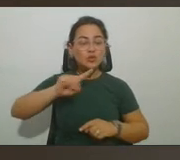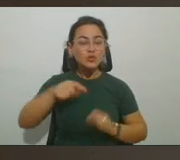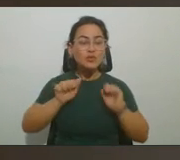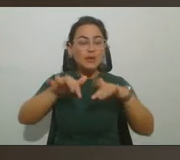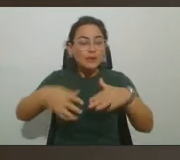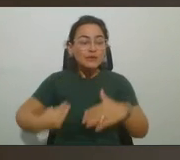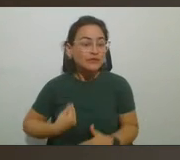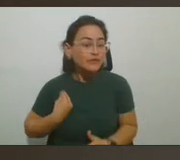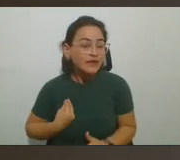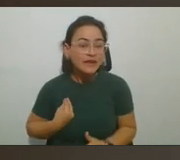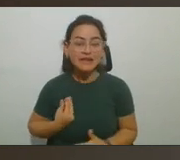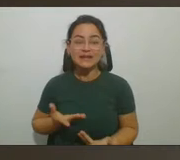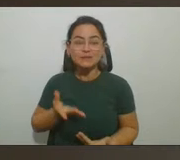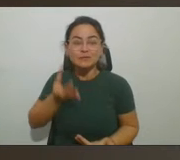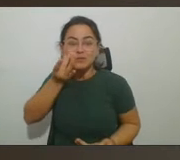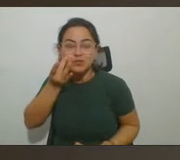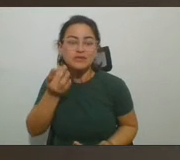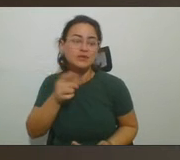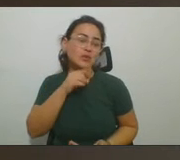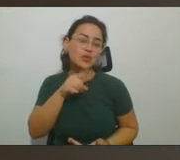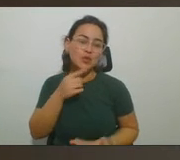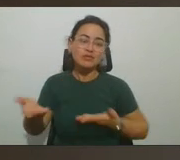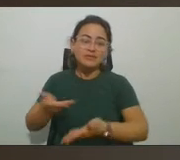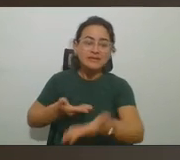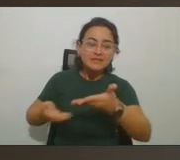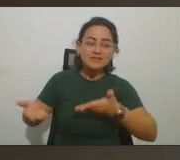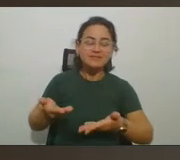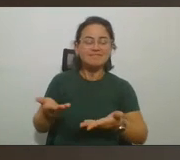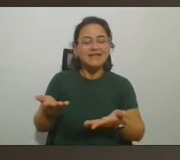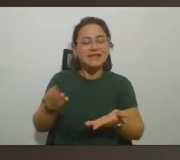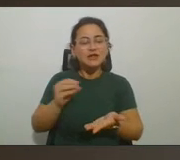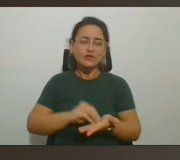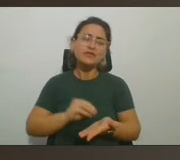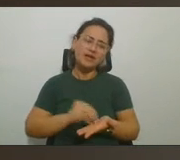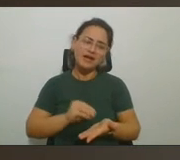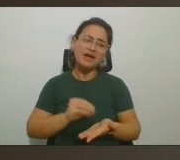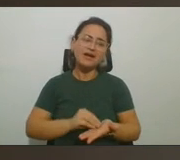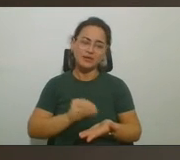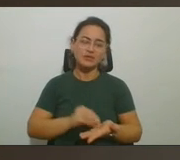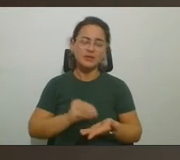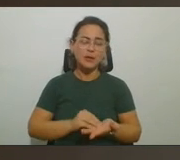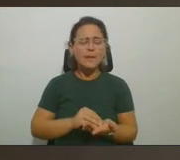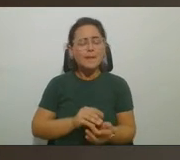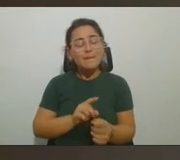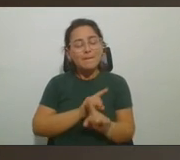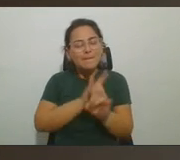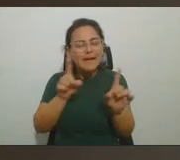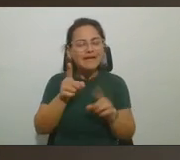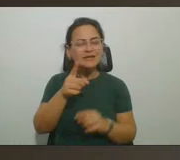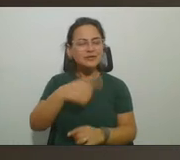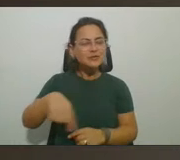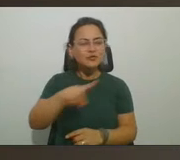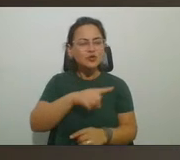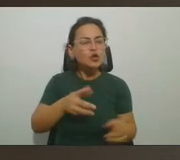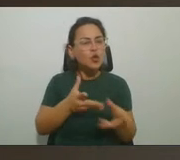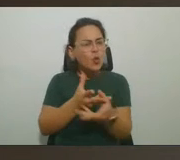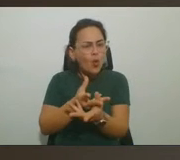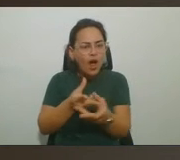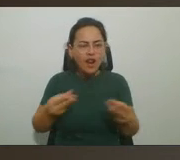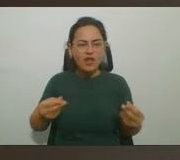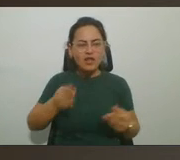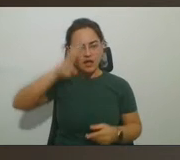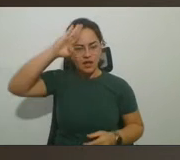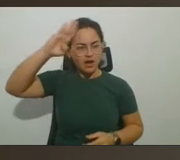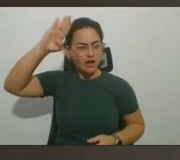que nos são tão ricas, especialmente para a área de humanidades e educação, mas com o mesmo cuidado e qualidade acadêmica que